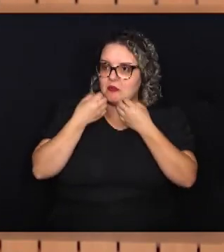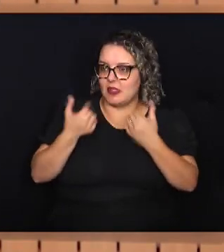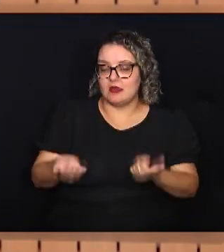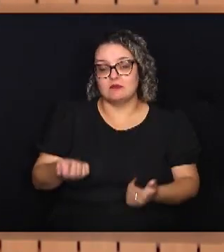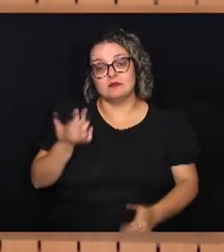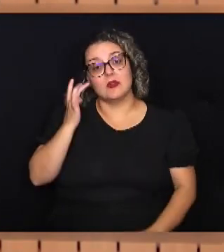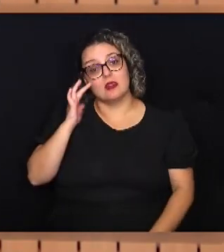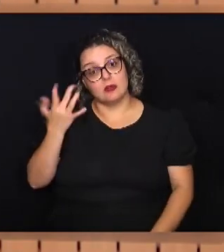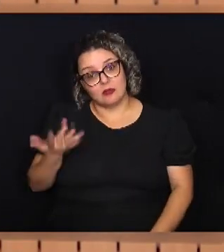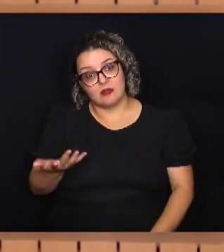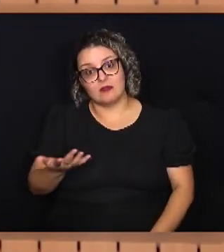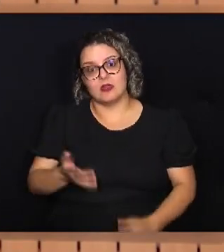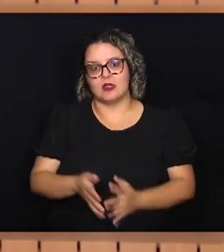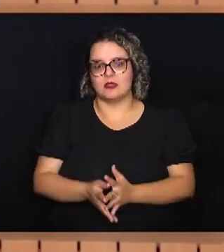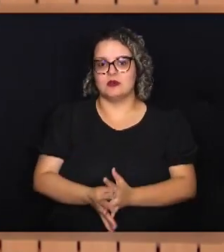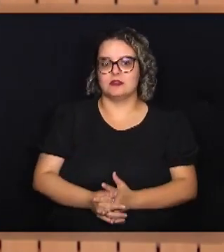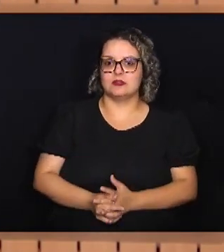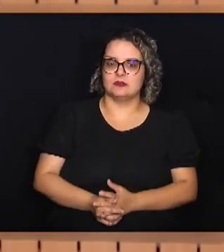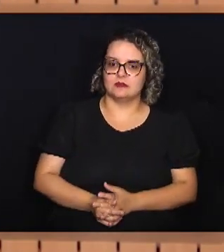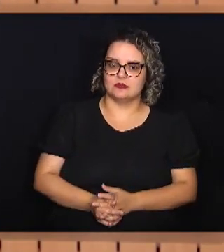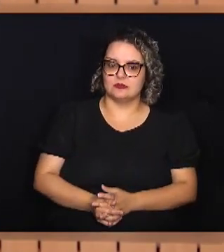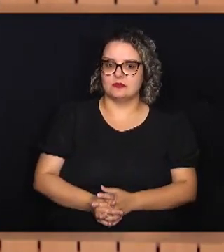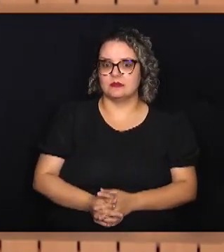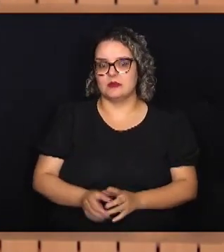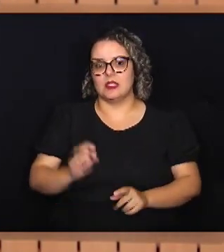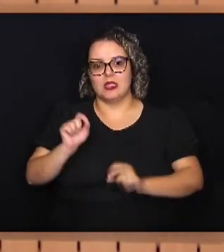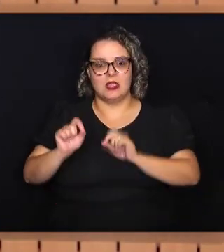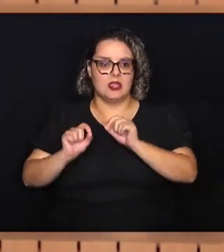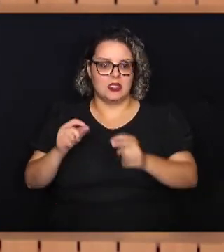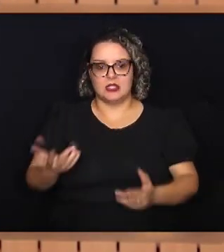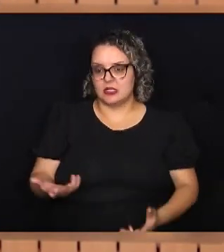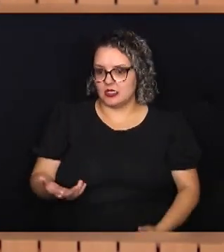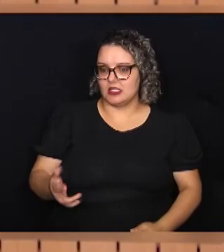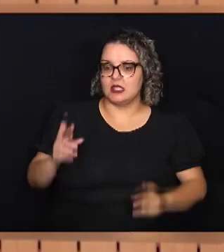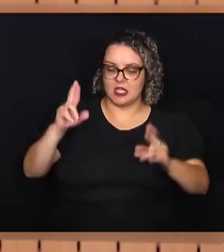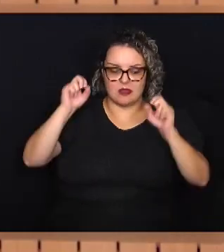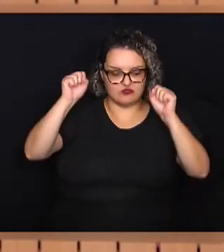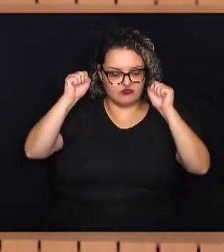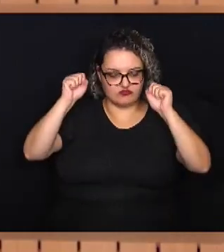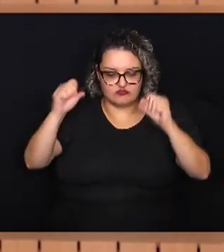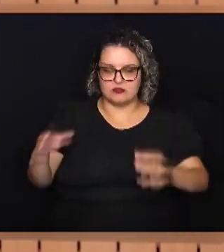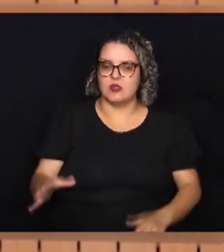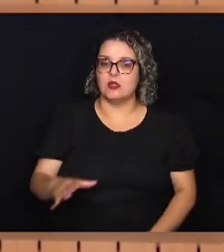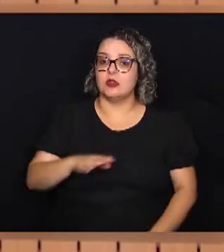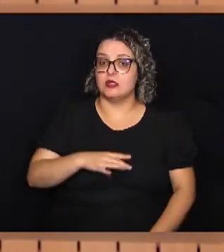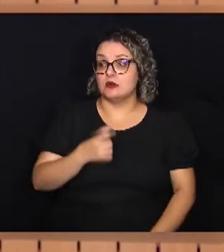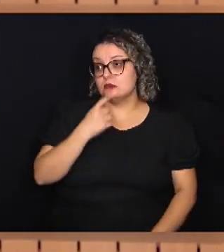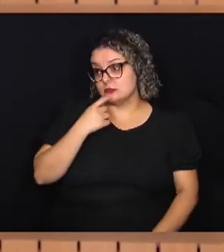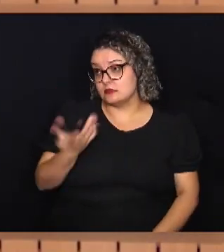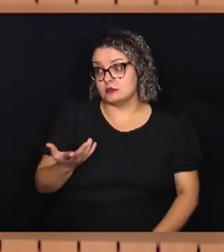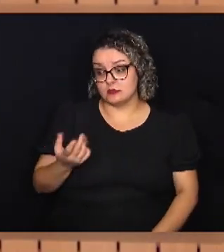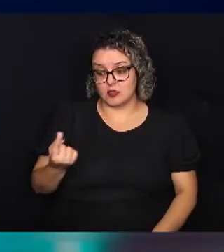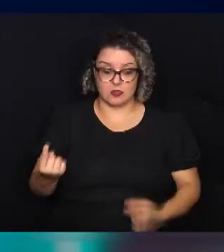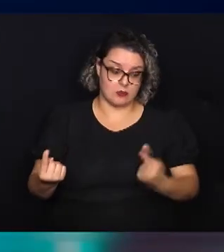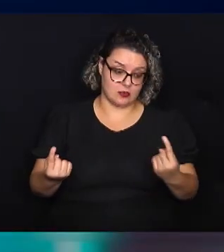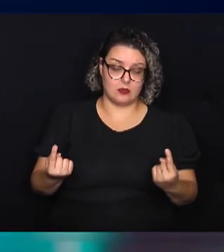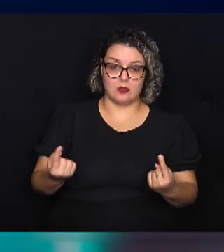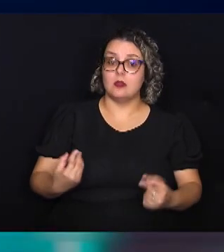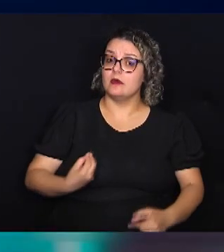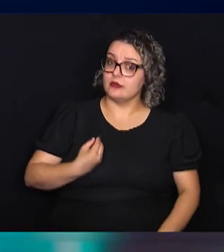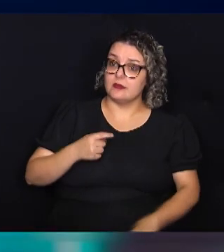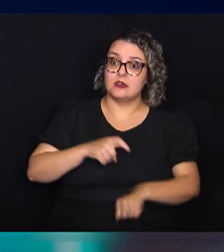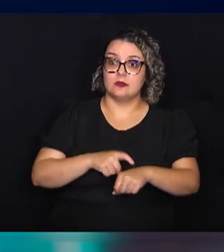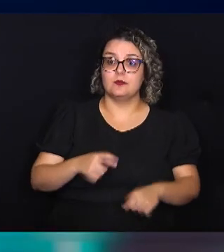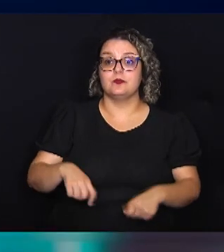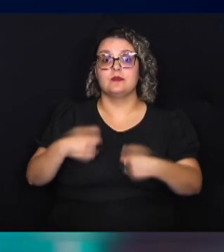que também quem é campineiro, né, e torce para algum dos dois times, eventualmente vive essas situações. É